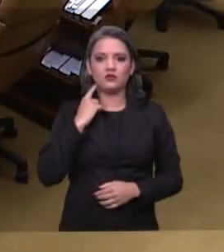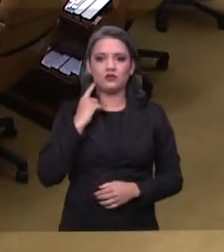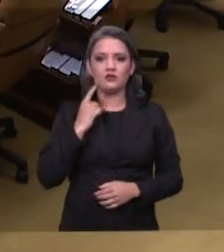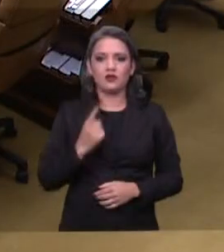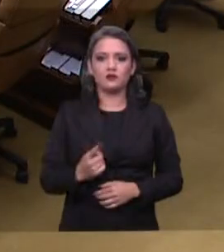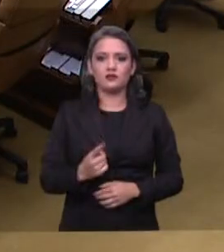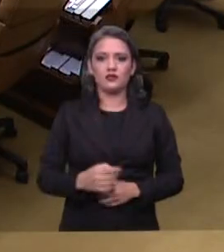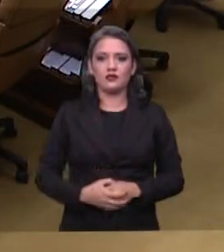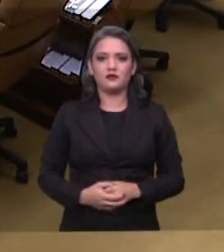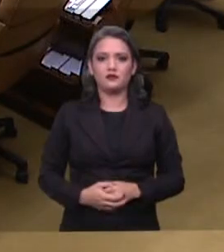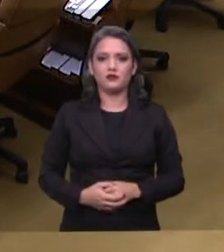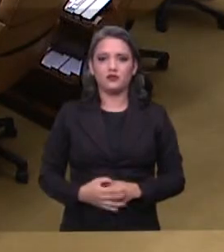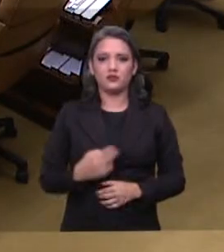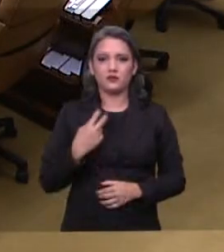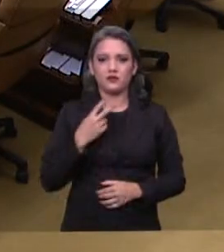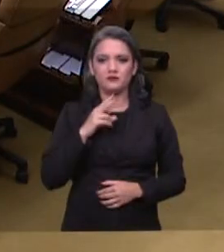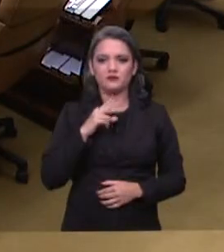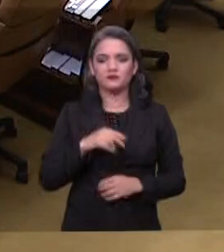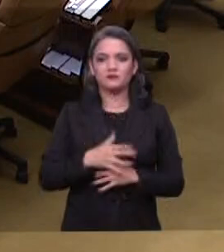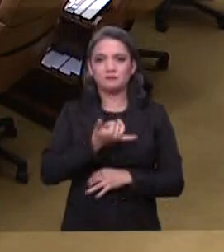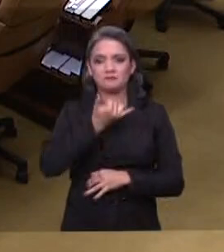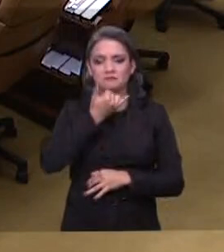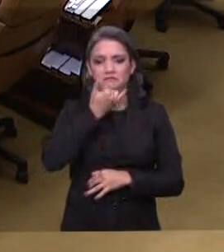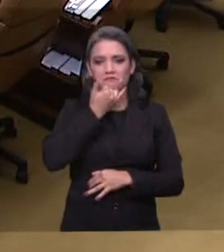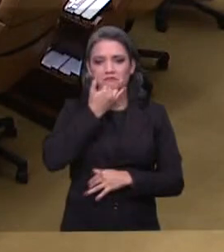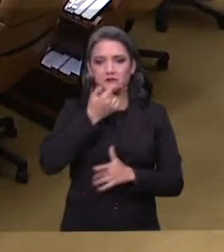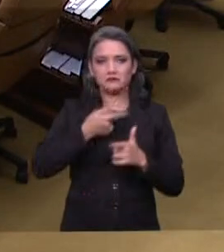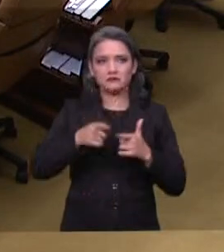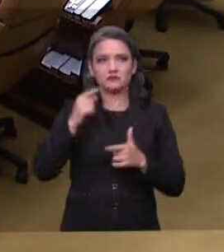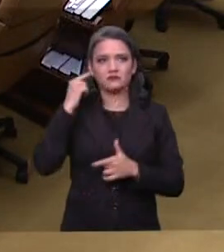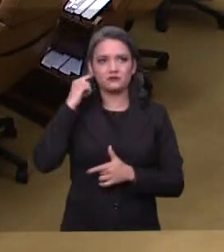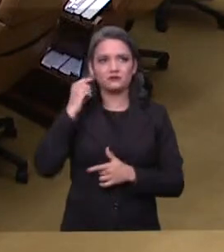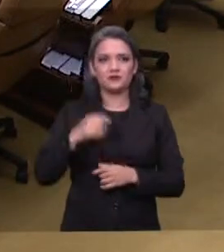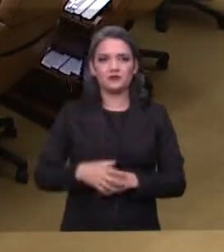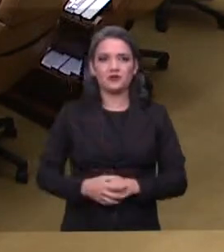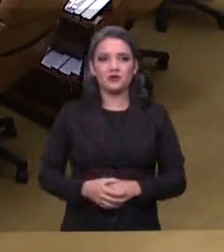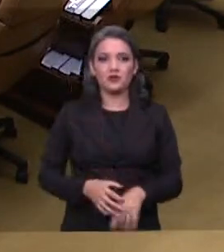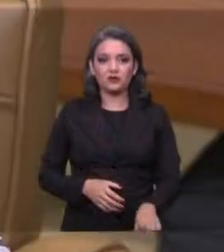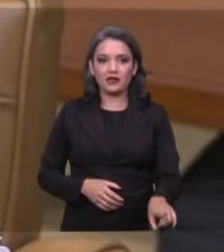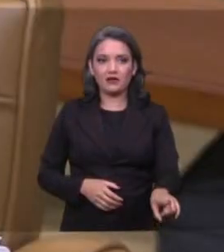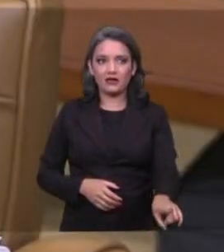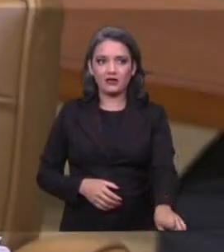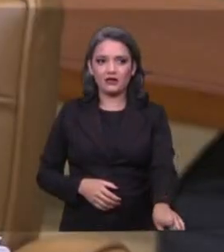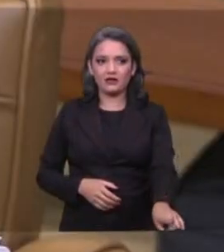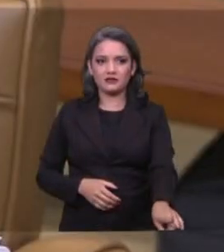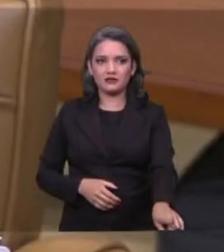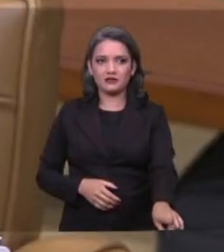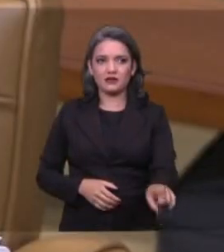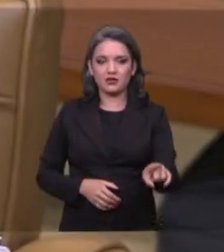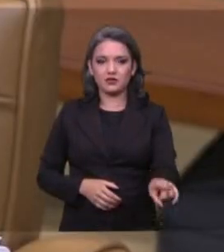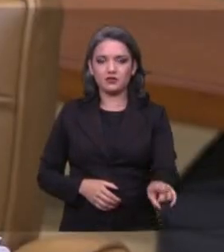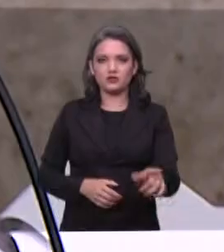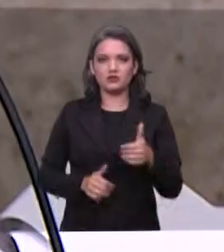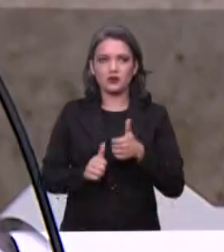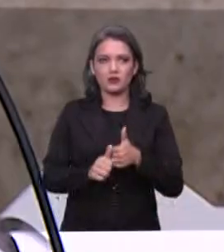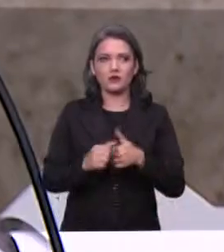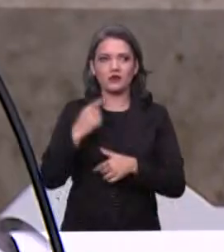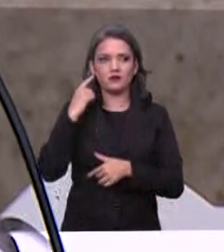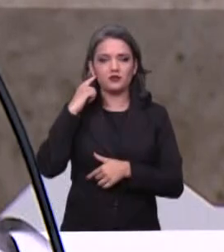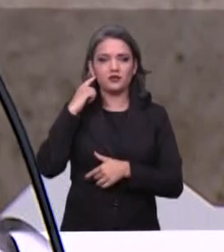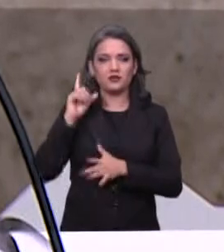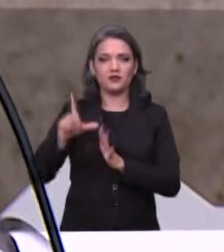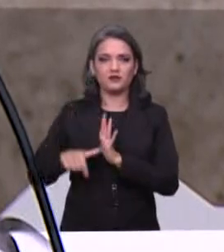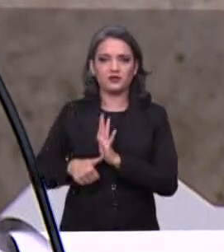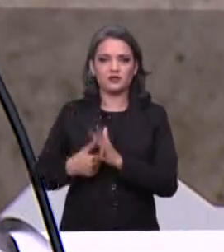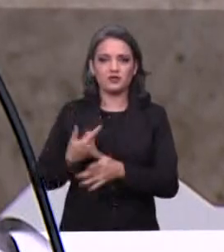inconstitucionalidade. Está dizendo que é bom deixar explícito, eu também concordo. O que é bom para o ministro Fux é bom para nós. Quase tudo. Não, mas o que o ministro Fux... O que é bom para o Brasil é